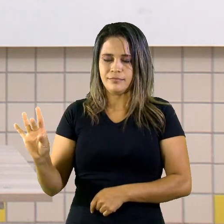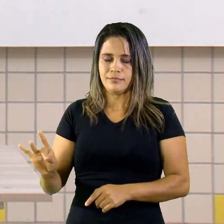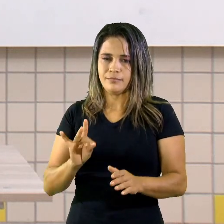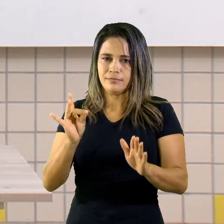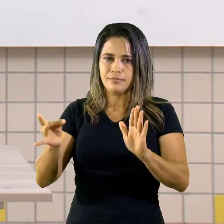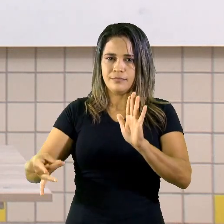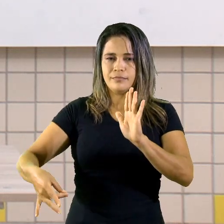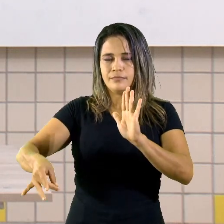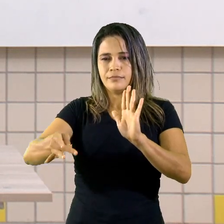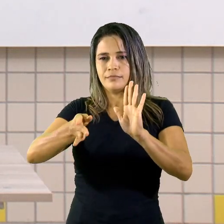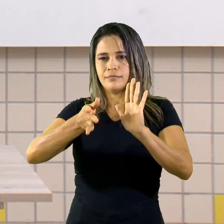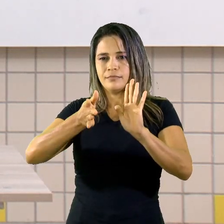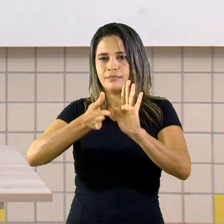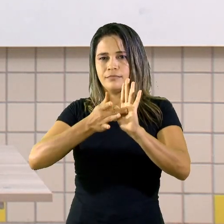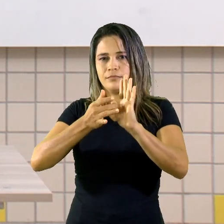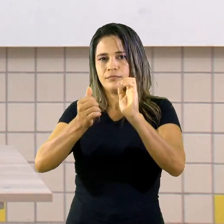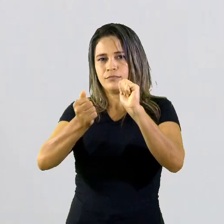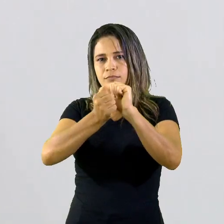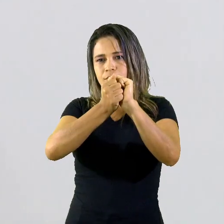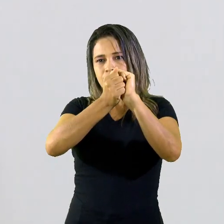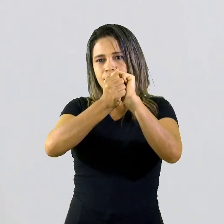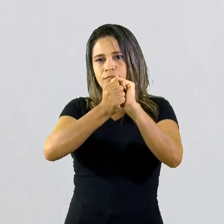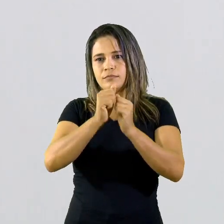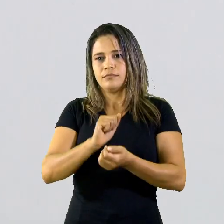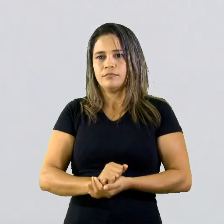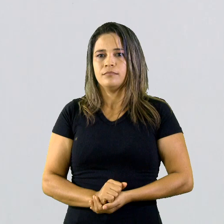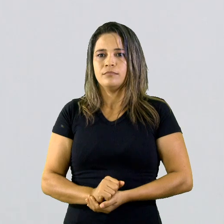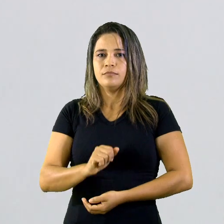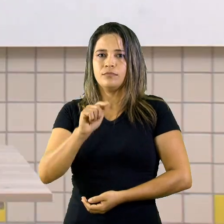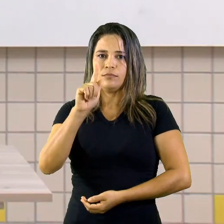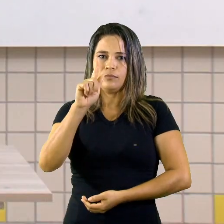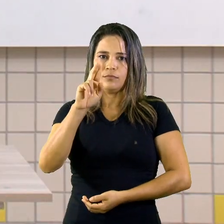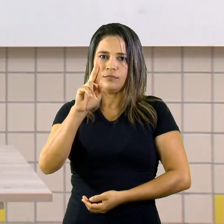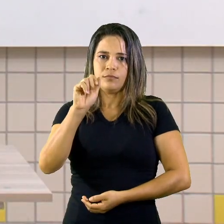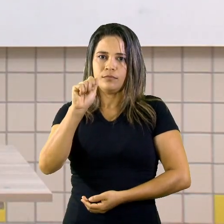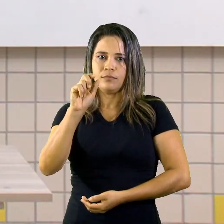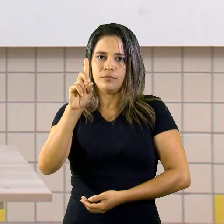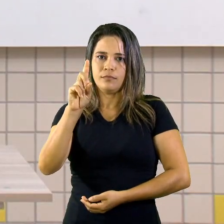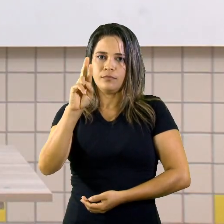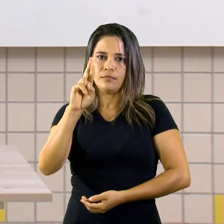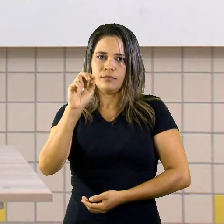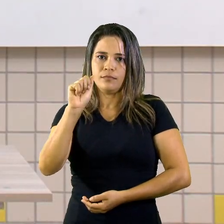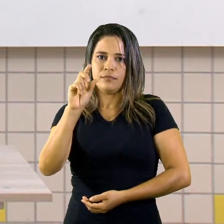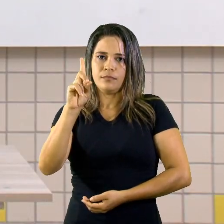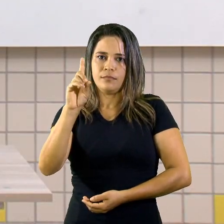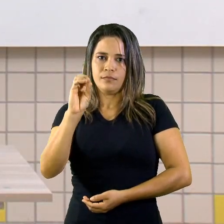vou botar bem do lado do nome quadrado. Eu acho que